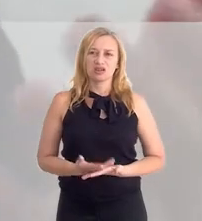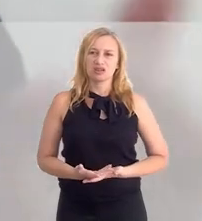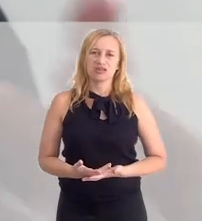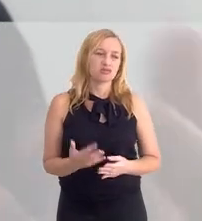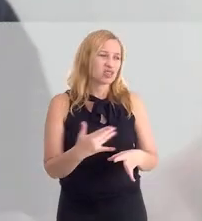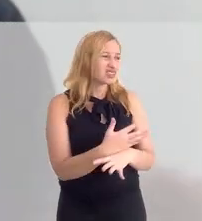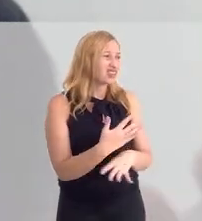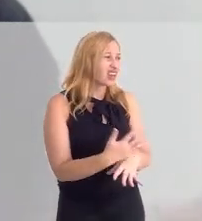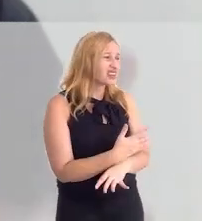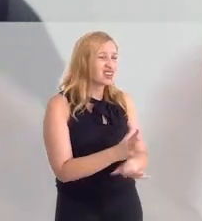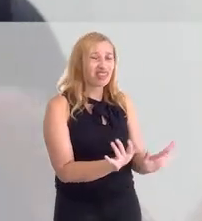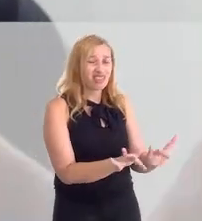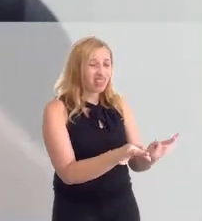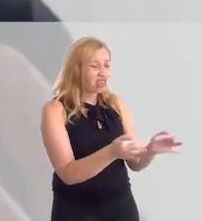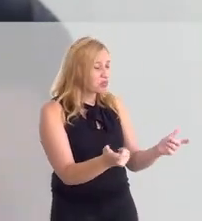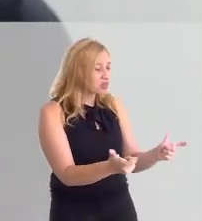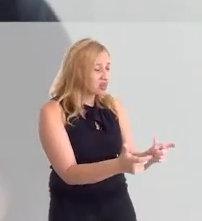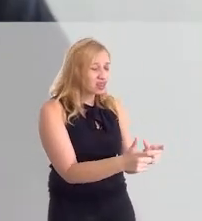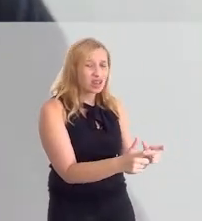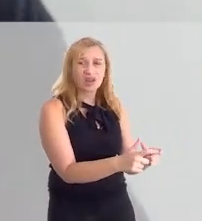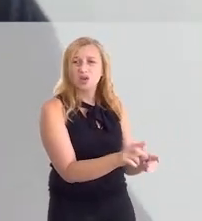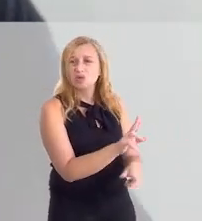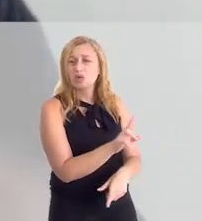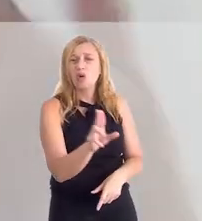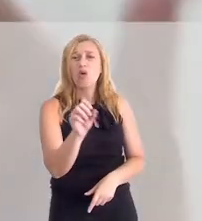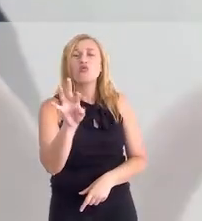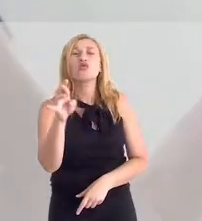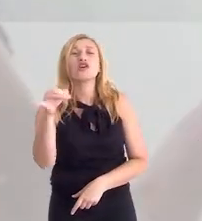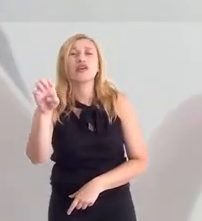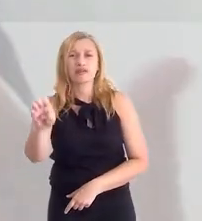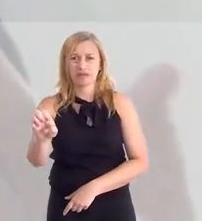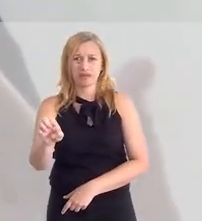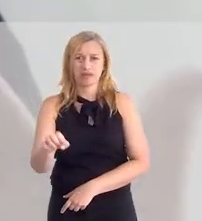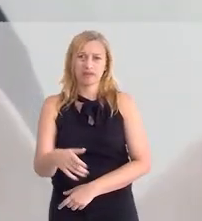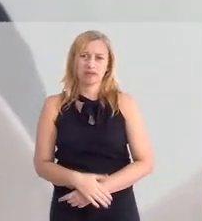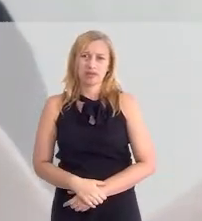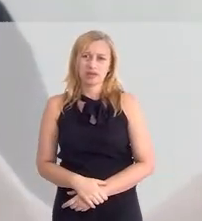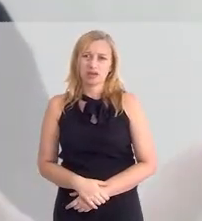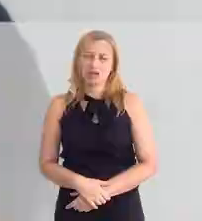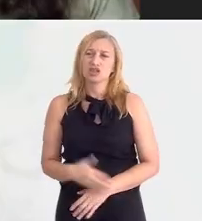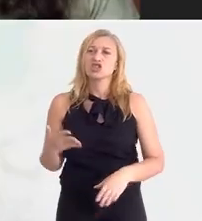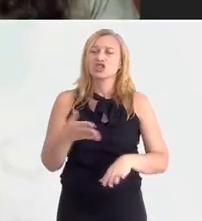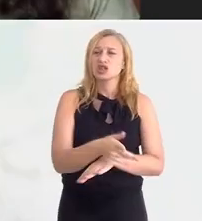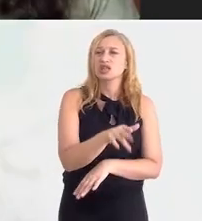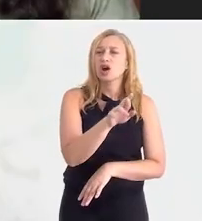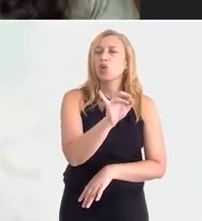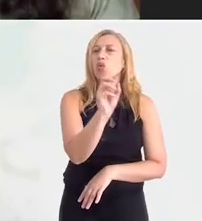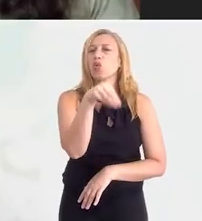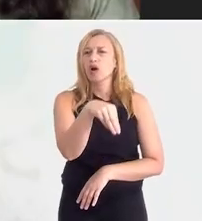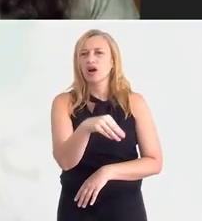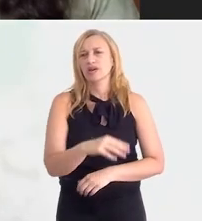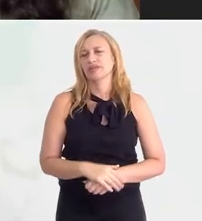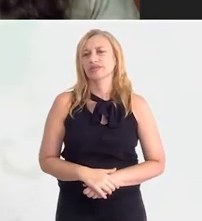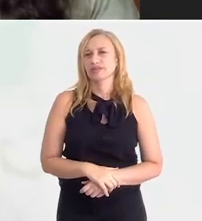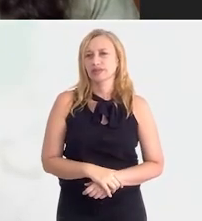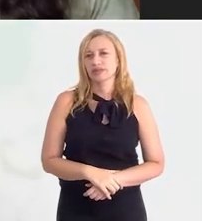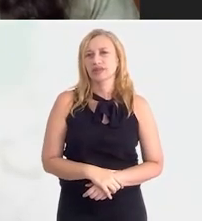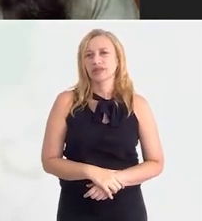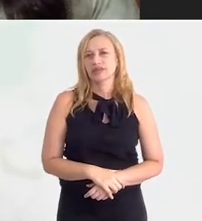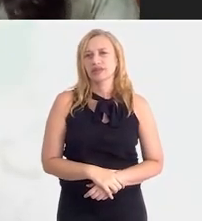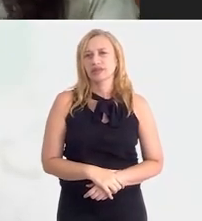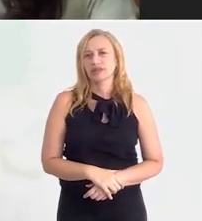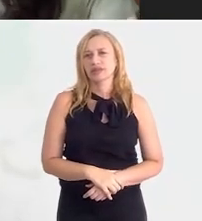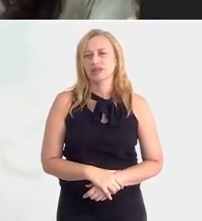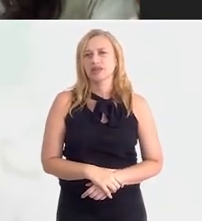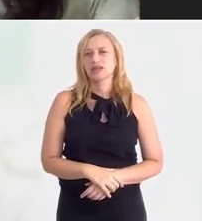medíocre numa cidadezinha fictícia, minúscula, chamada Yonville, chegando a Rouen, onde ela chega, uma cidade grande, mas